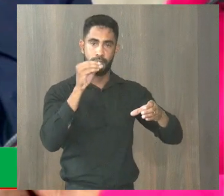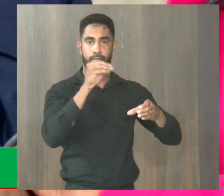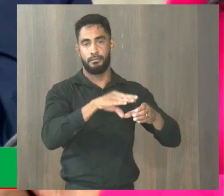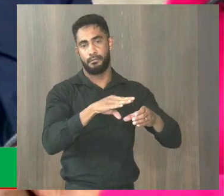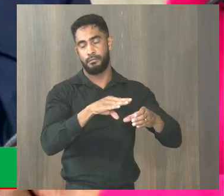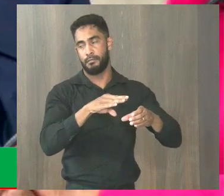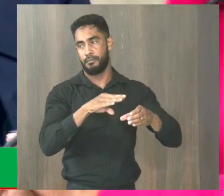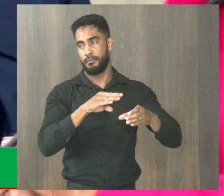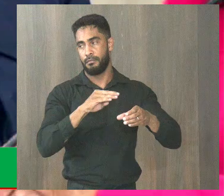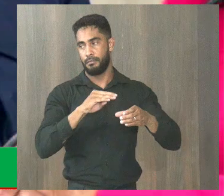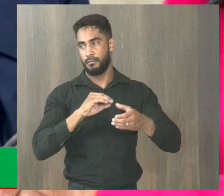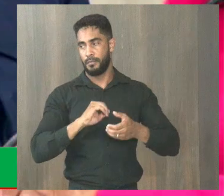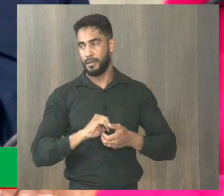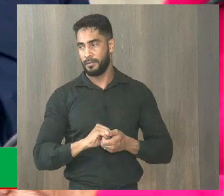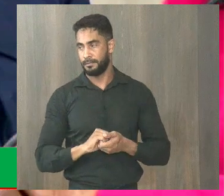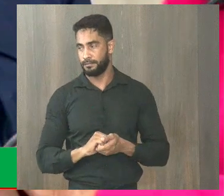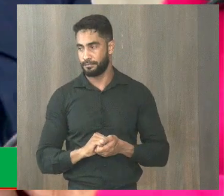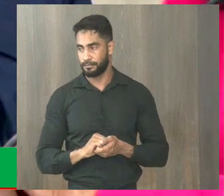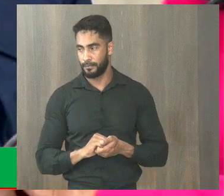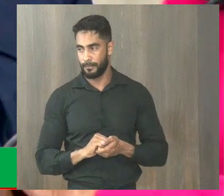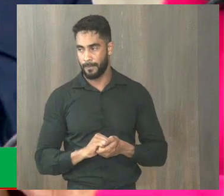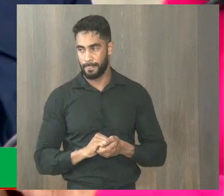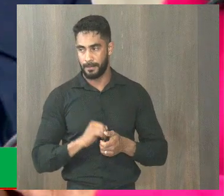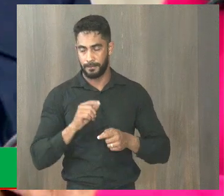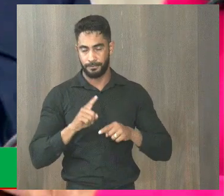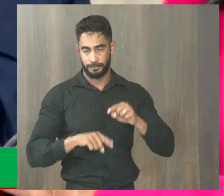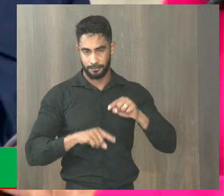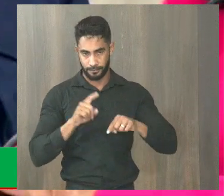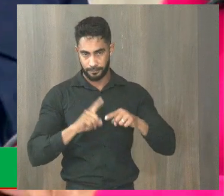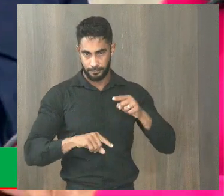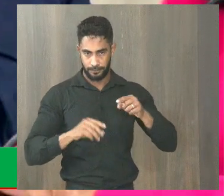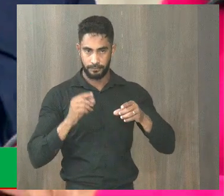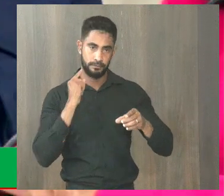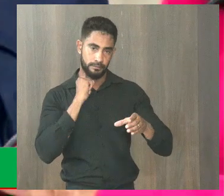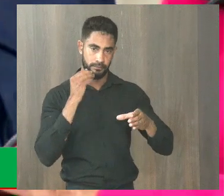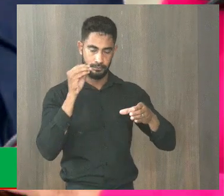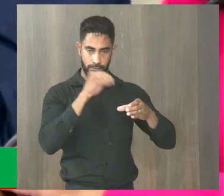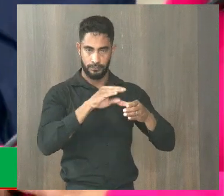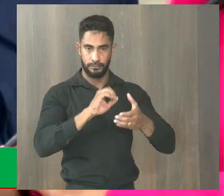jogar esse material descartável.